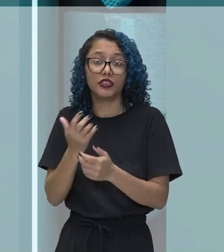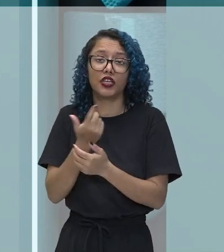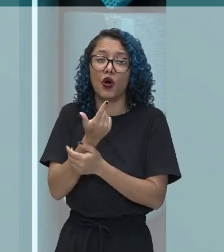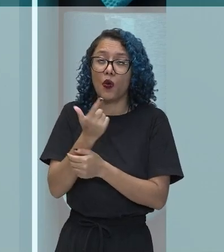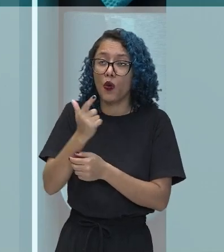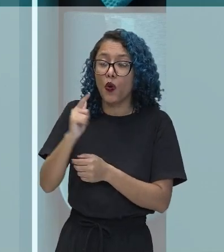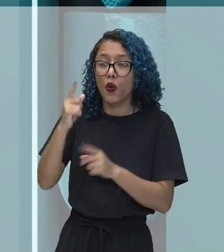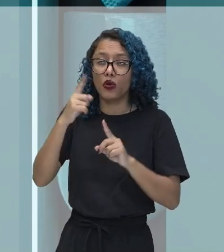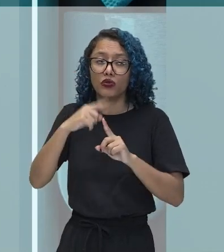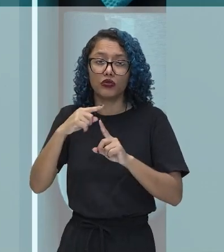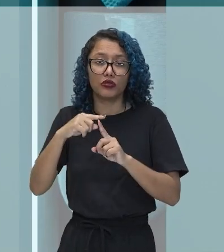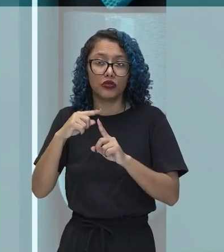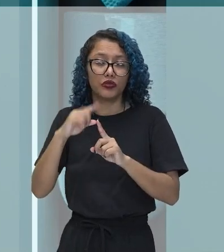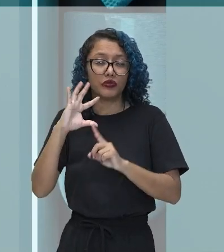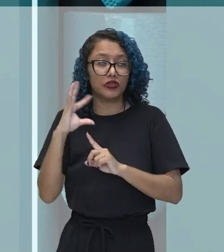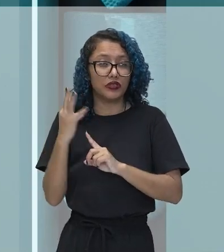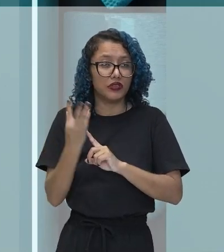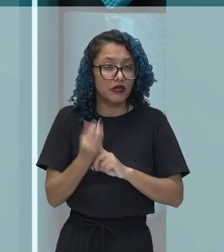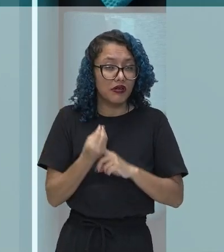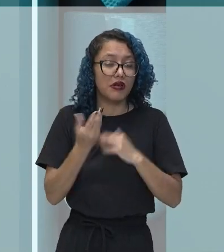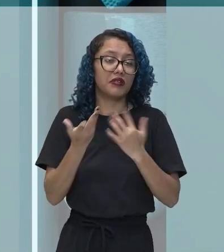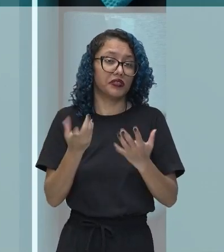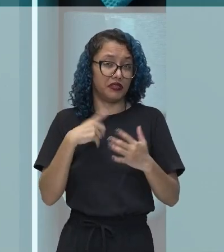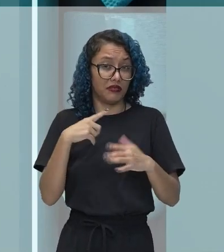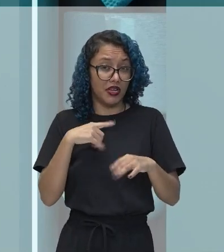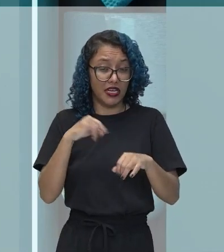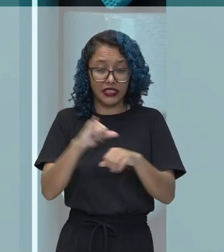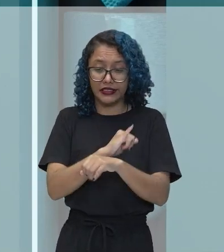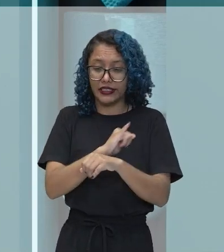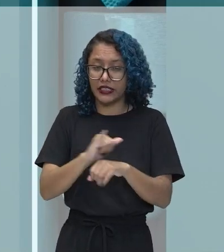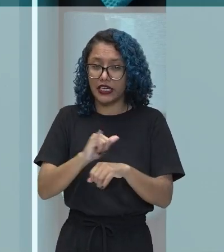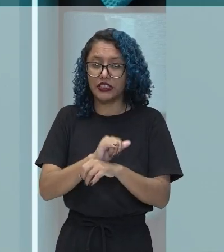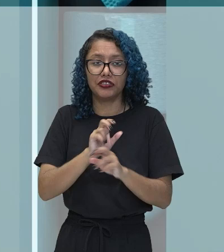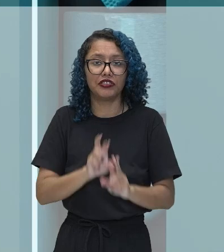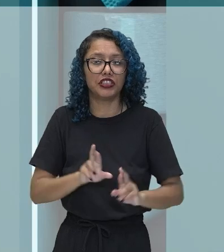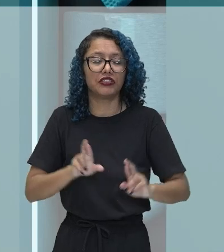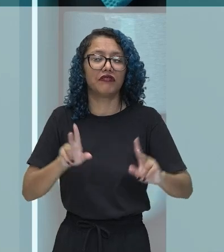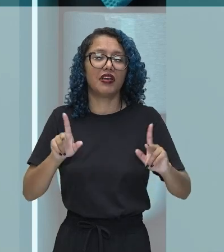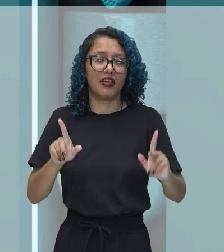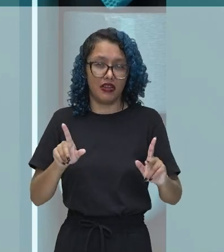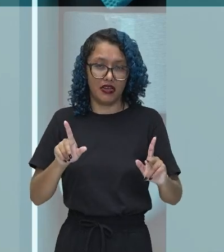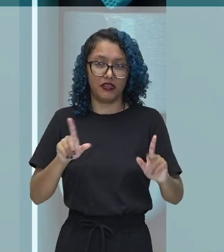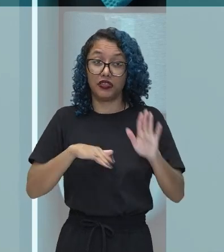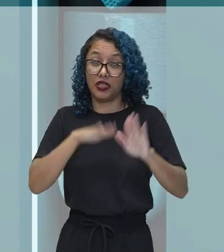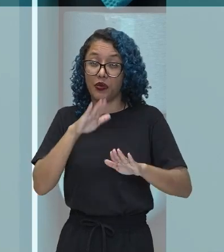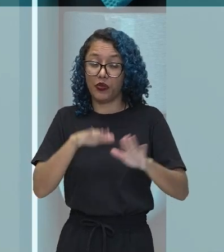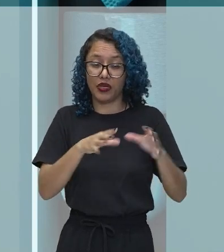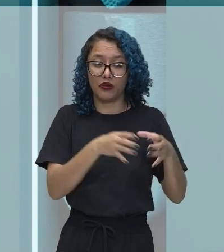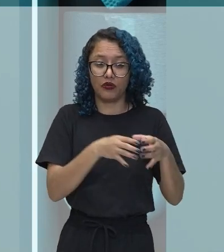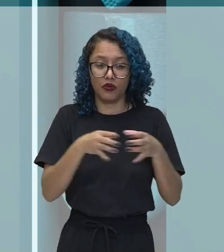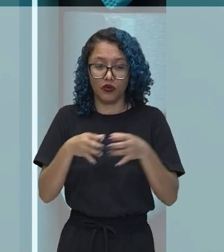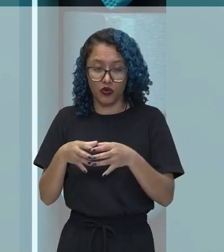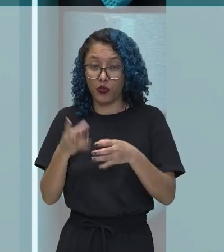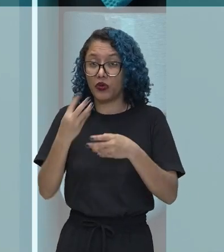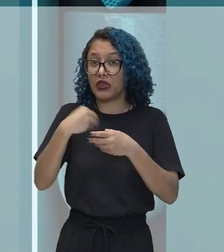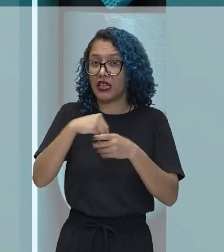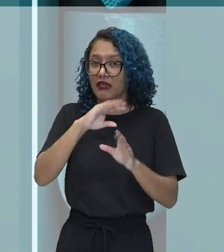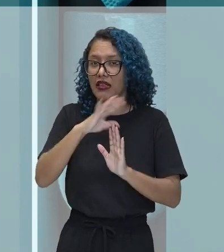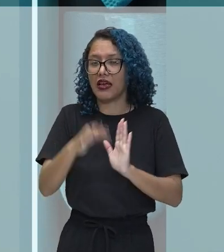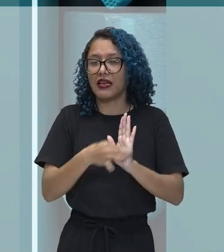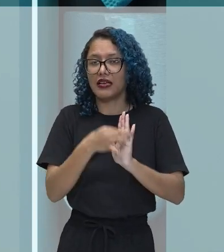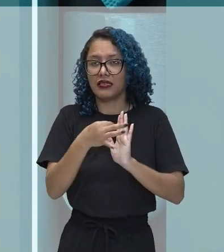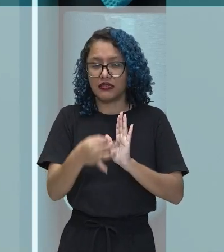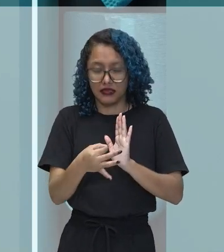vão trazer abordagens diferentes nesses textos, nessa resenha. Críticas e informações para